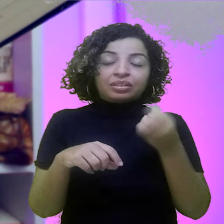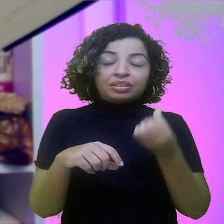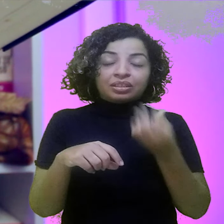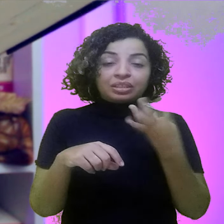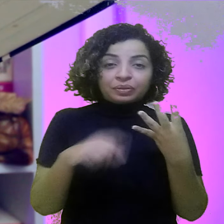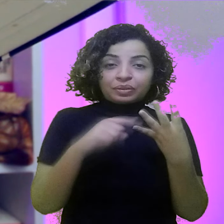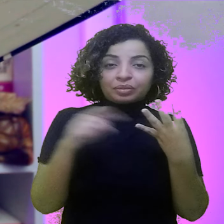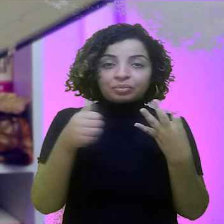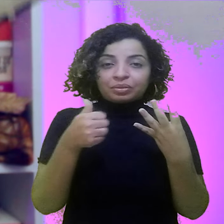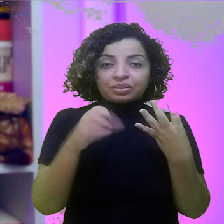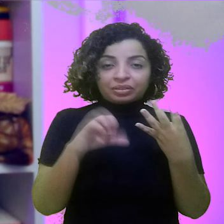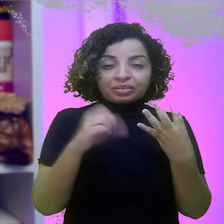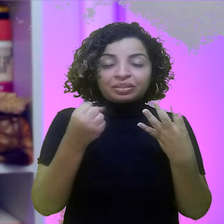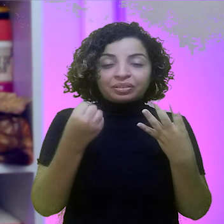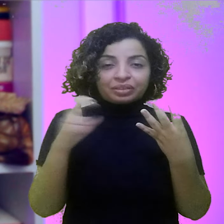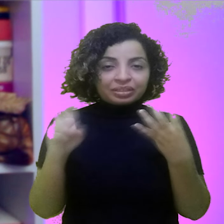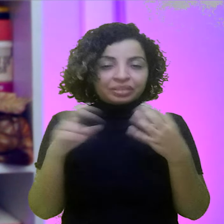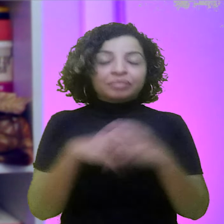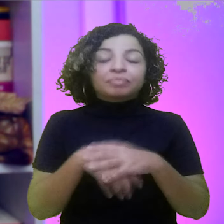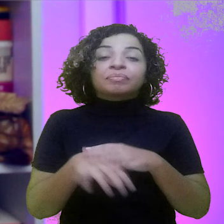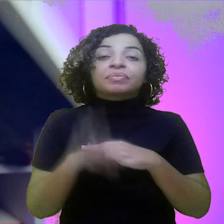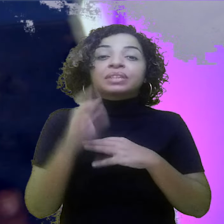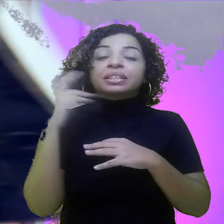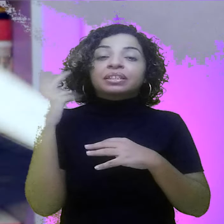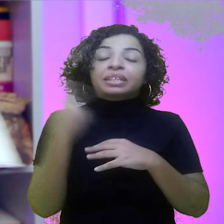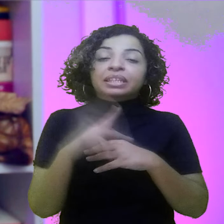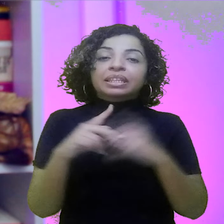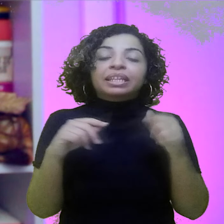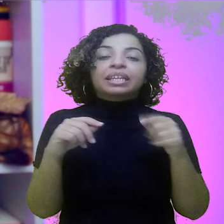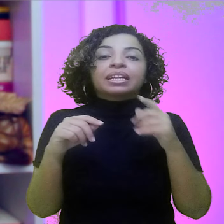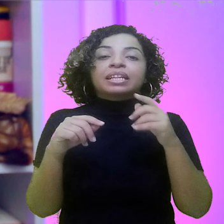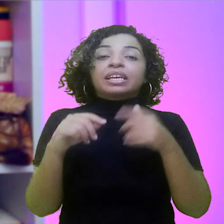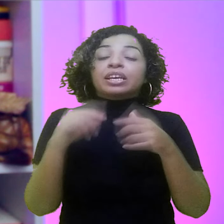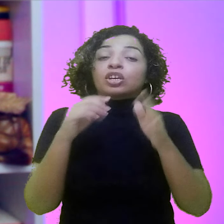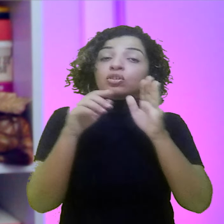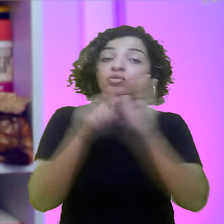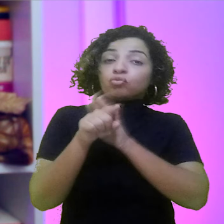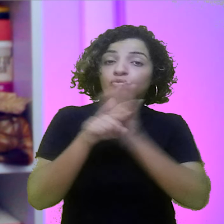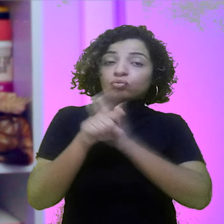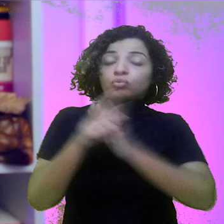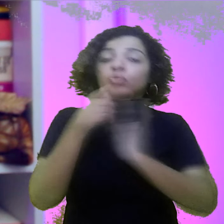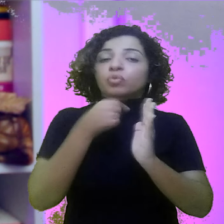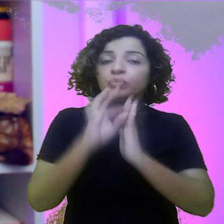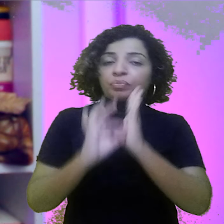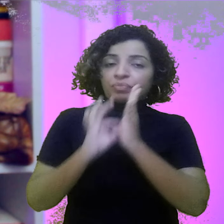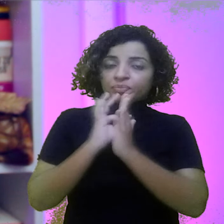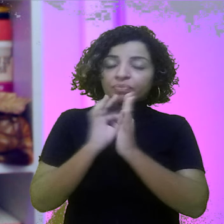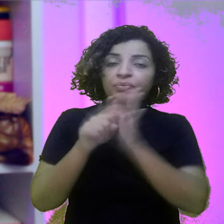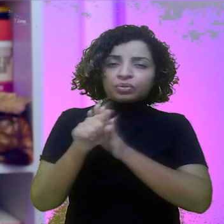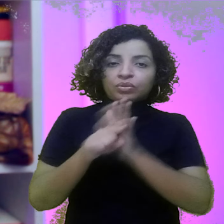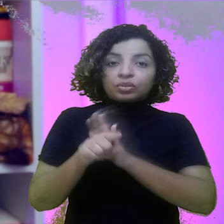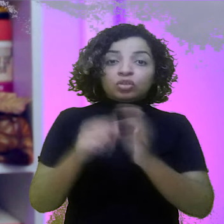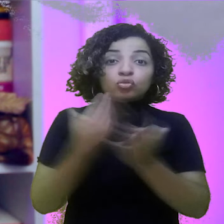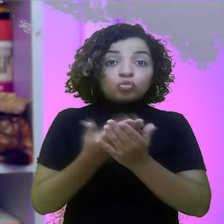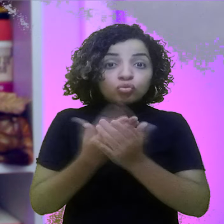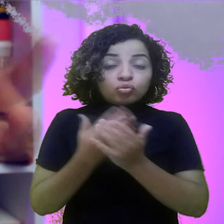1964-1985, do historiador James Green. Esse é um historiador norte-americano que estudou a